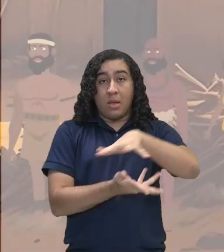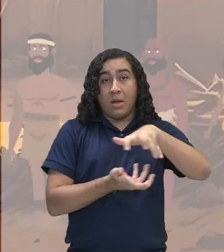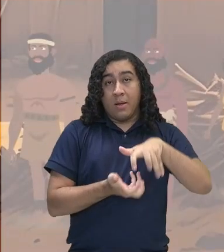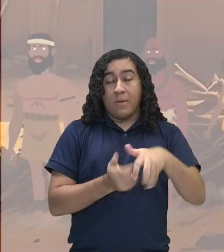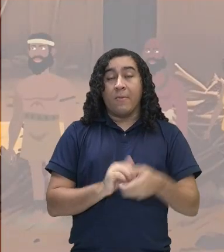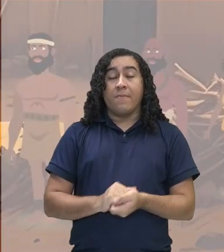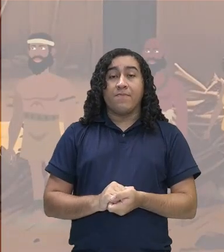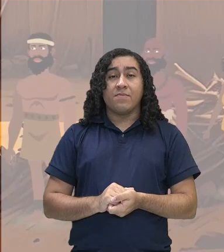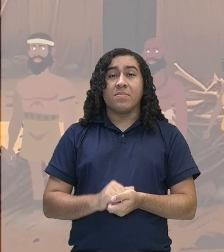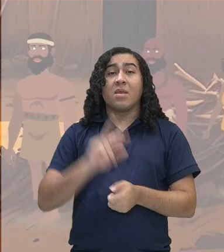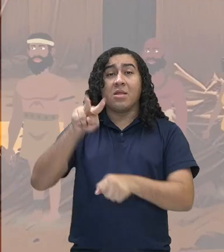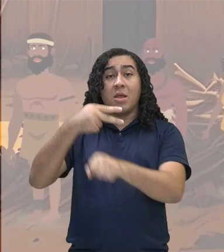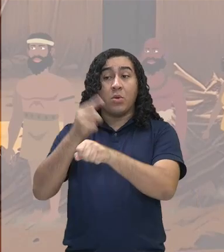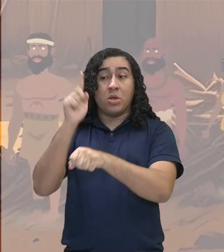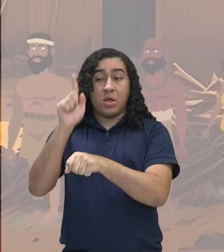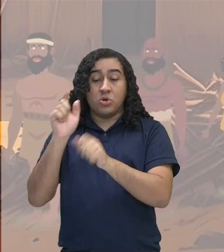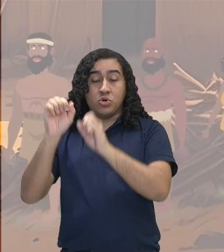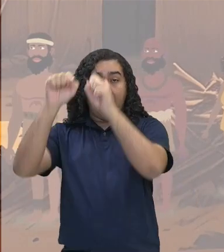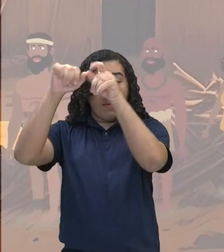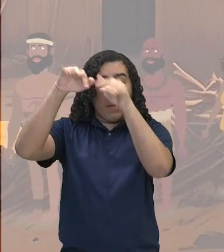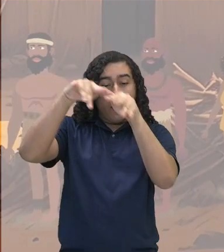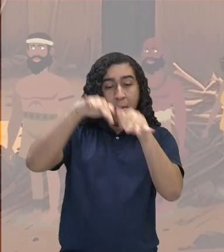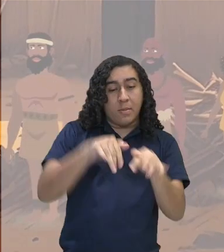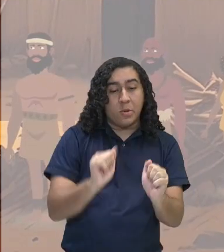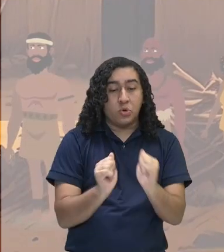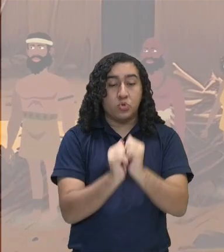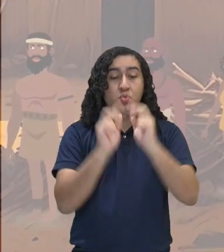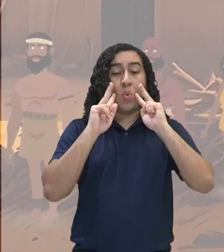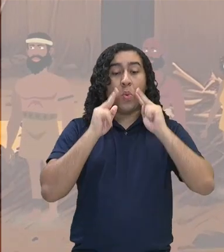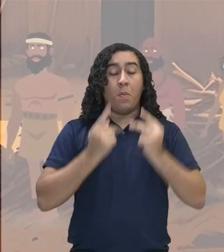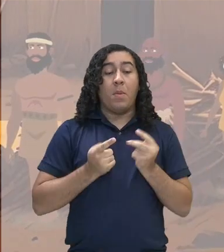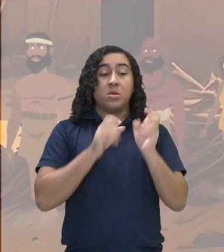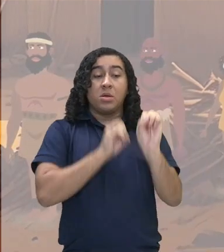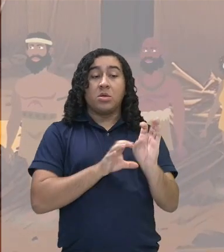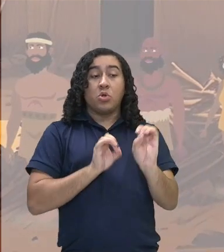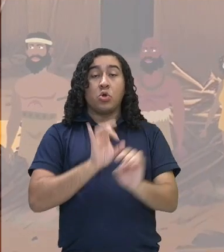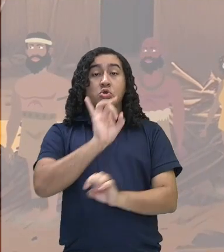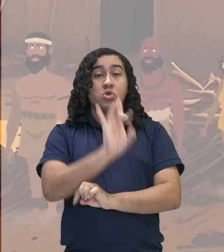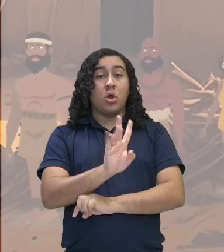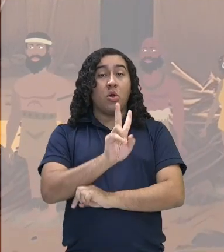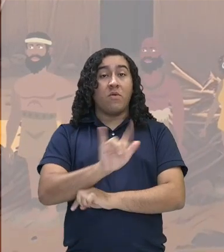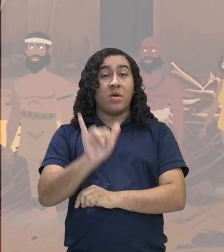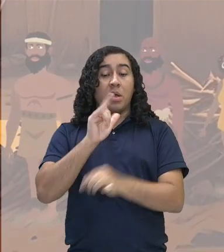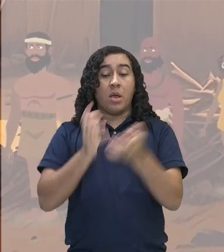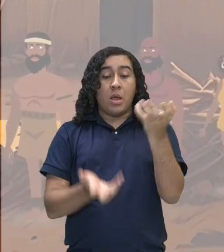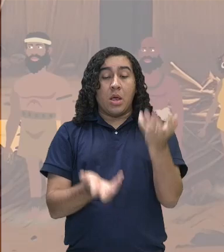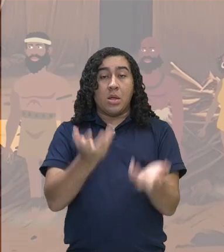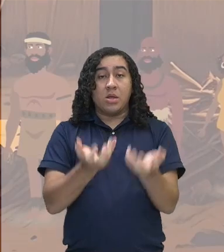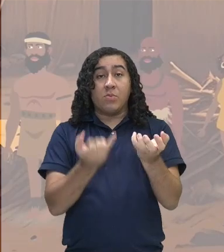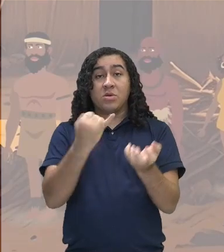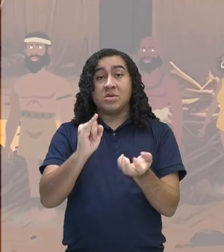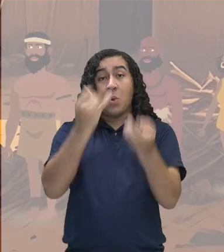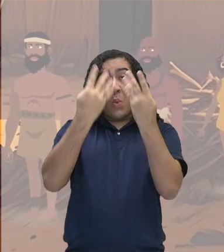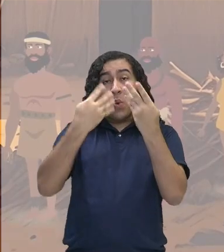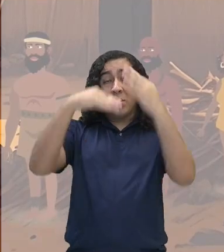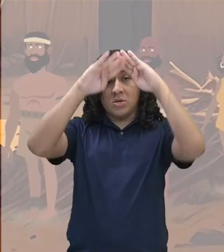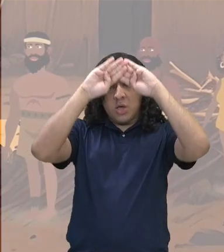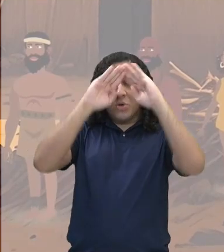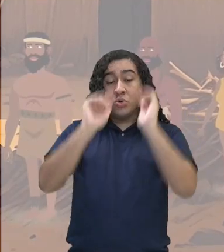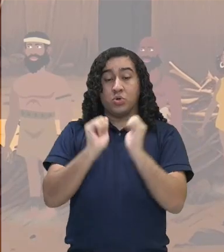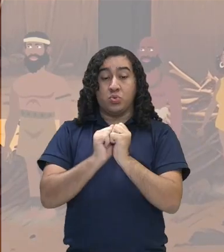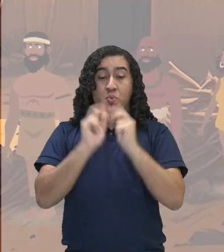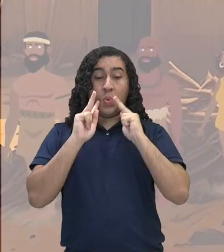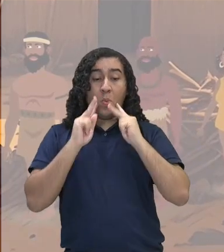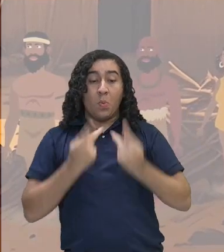foram viver com os humanos e Olorum os orientou. Só haverá harmonia se os orixás ouvissem os humanos e